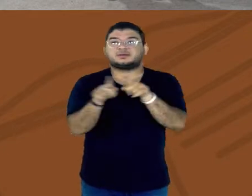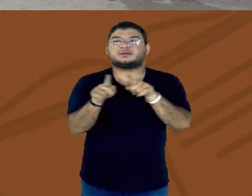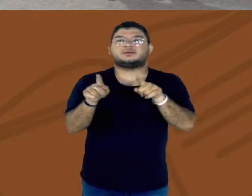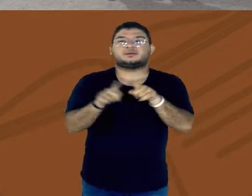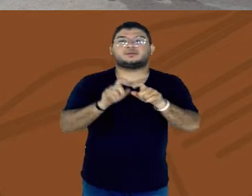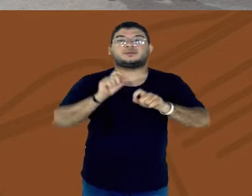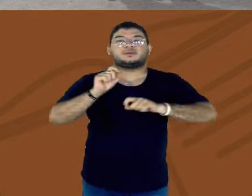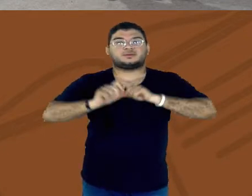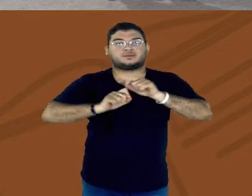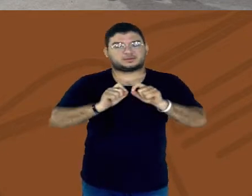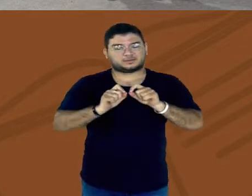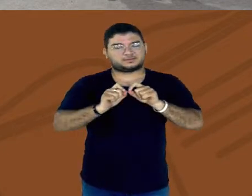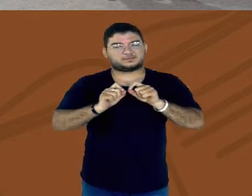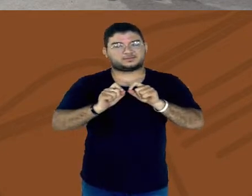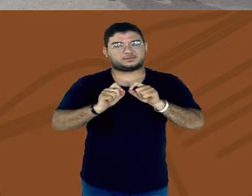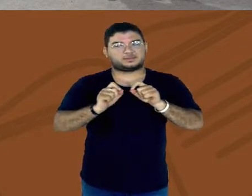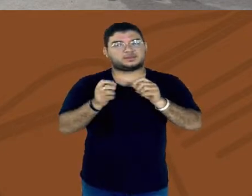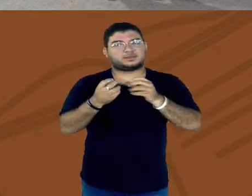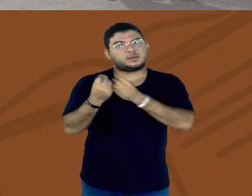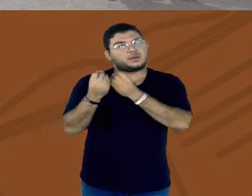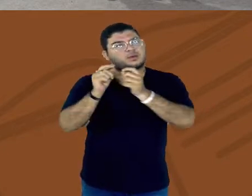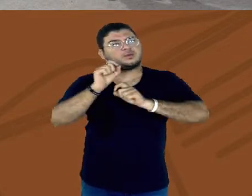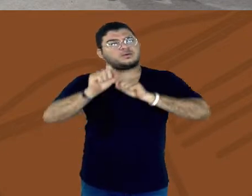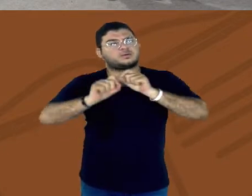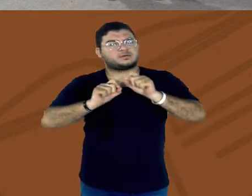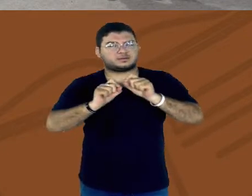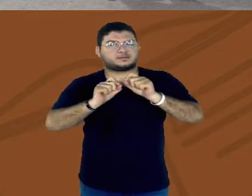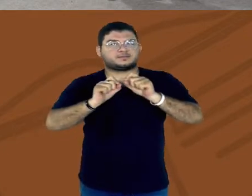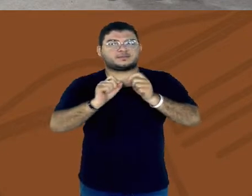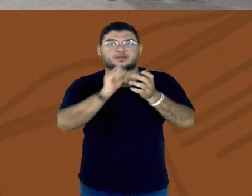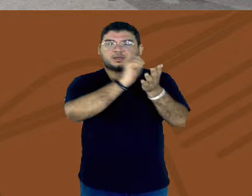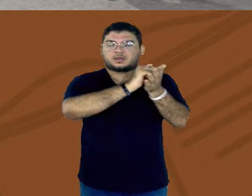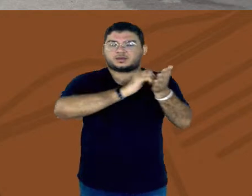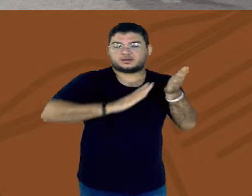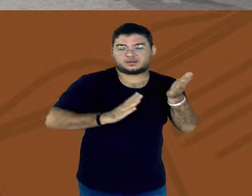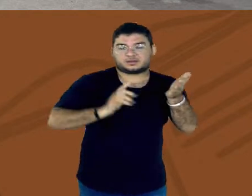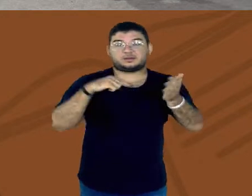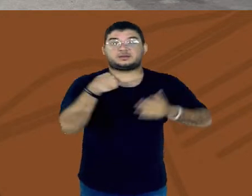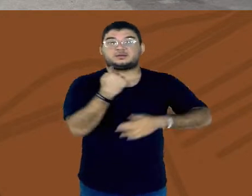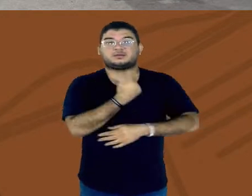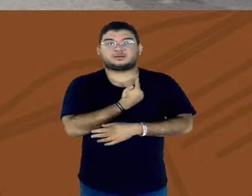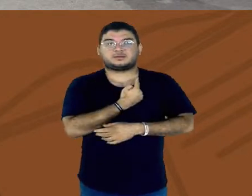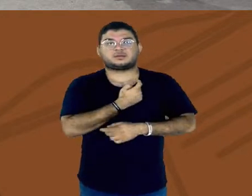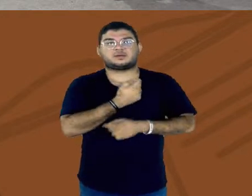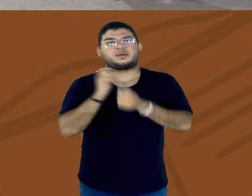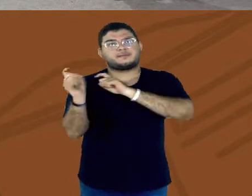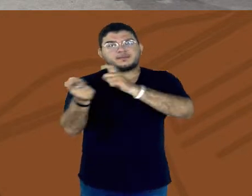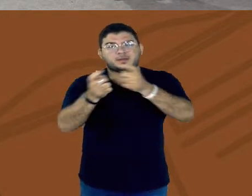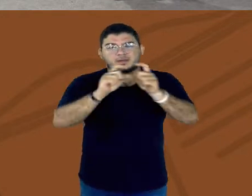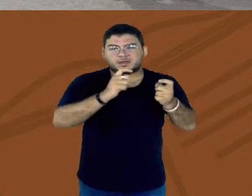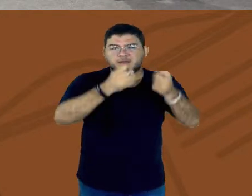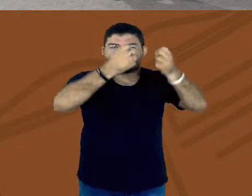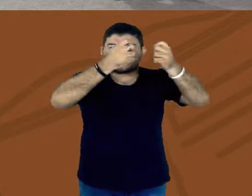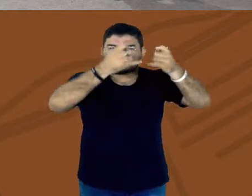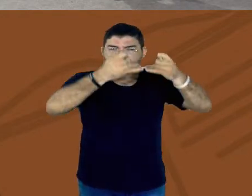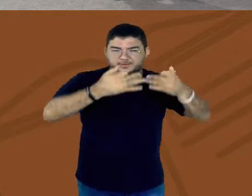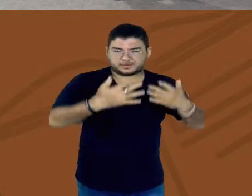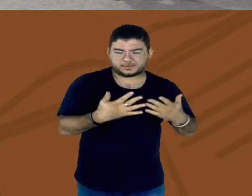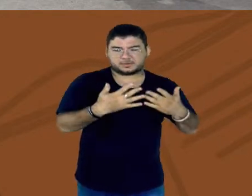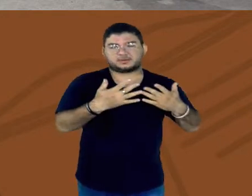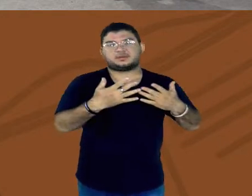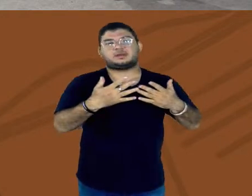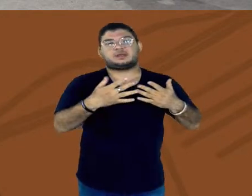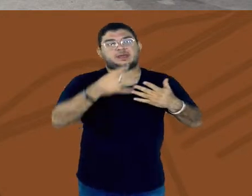fim, estarei trazendo para vocês algumas atividades onde nós iremos poder discutir detalhadamente